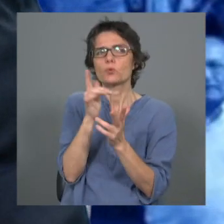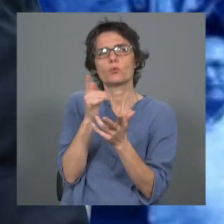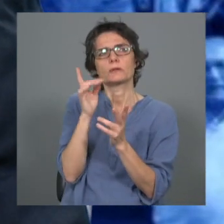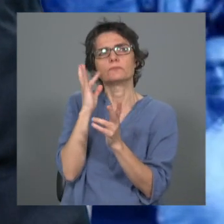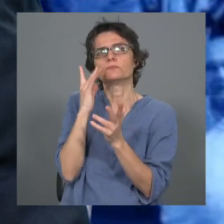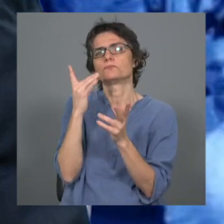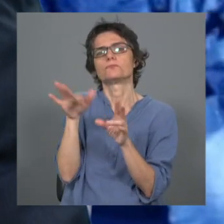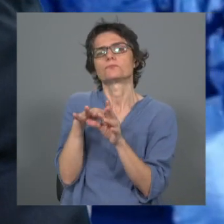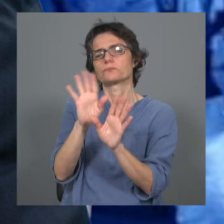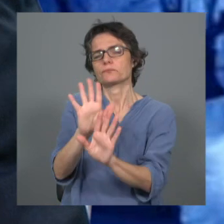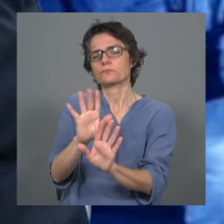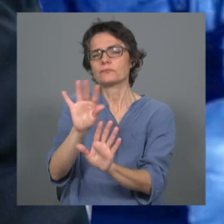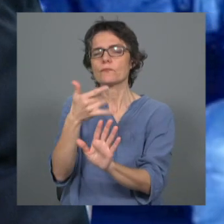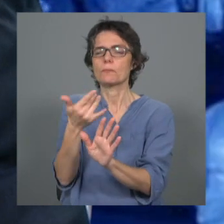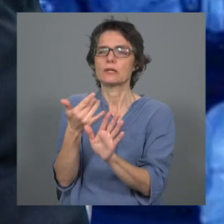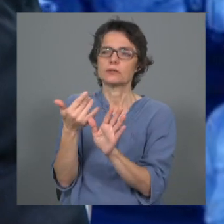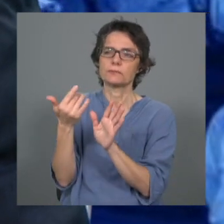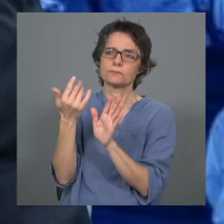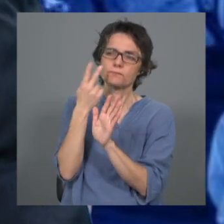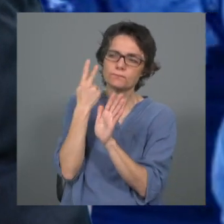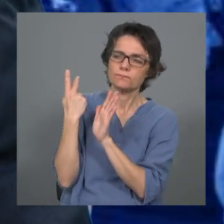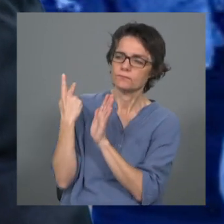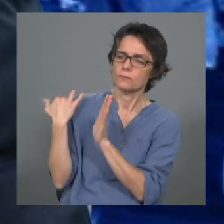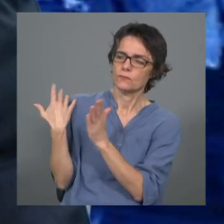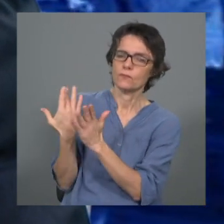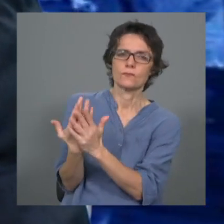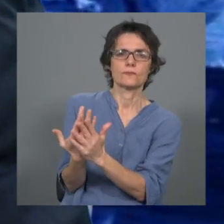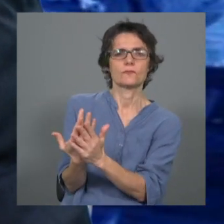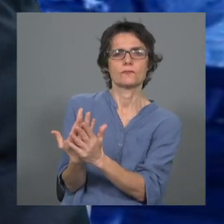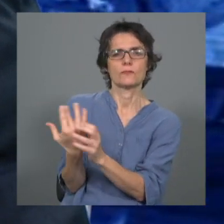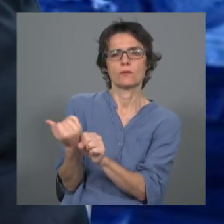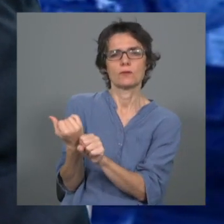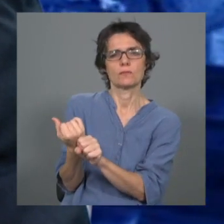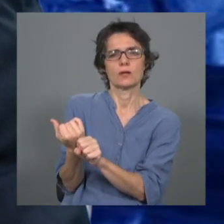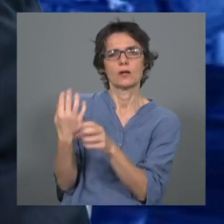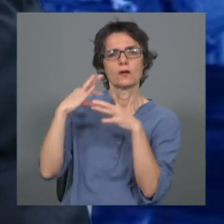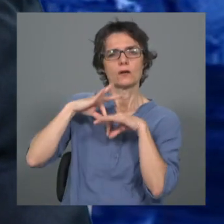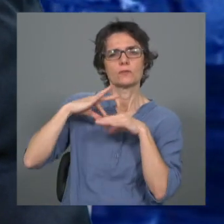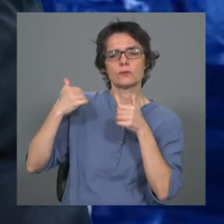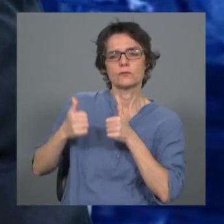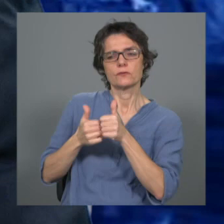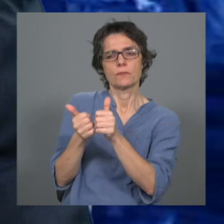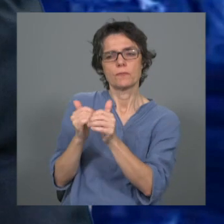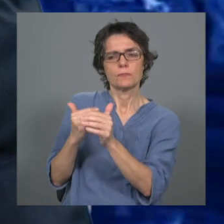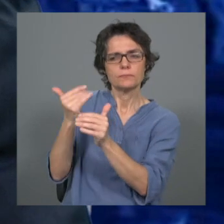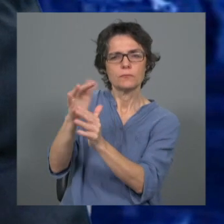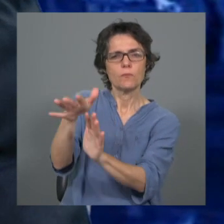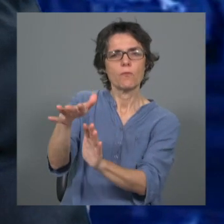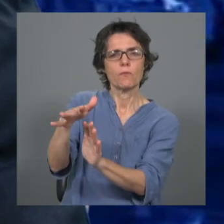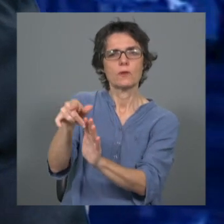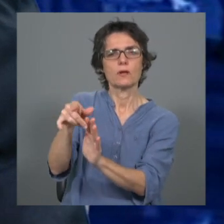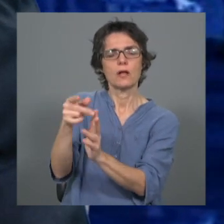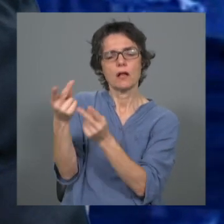numericamente, não é? Mas um tempo de agradecer o caminho percorrido, de olharmos também para onde é que o Espírito Santo nos conduziu, e as avaliações têm